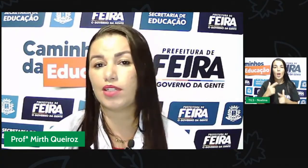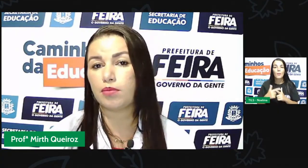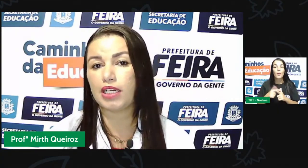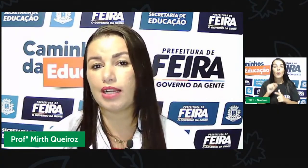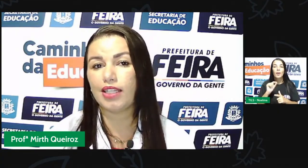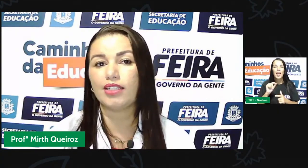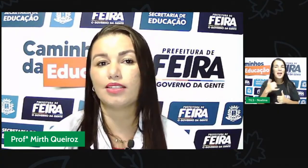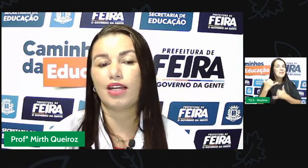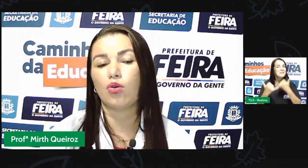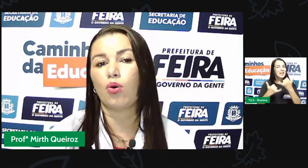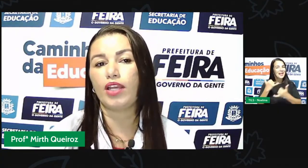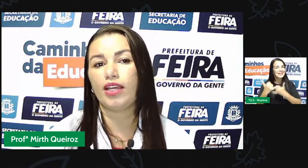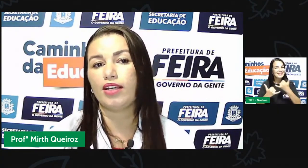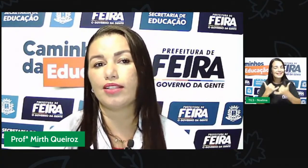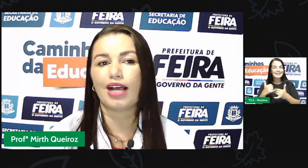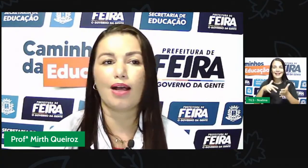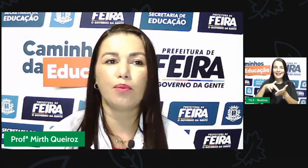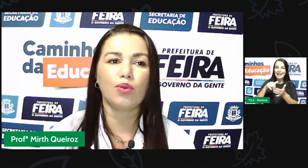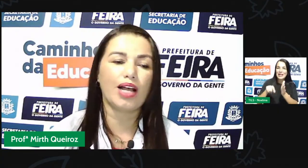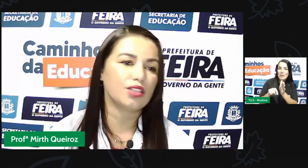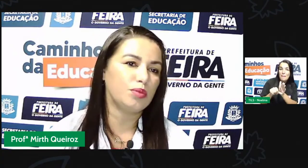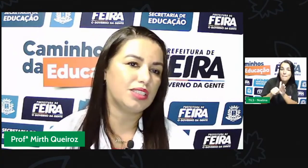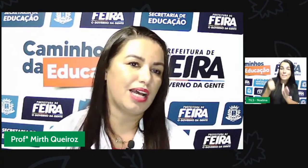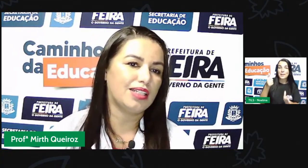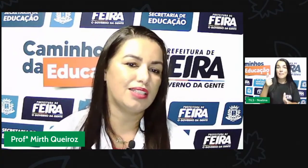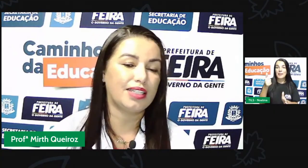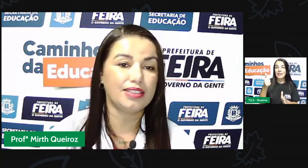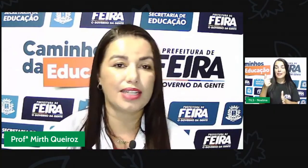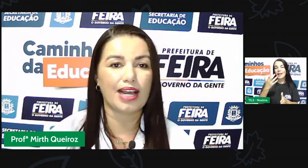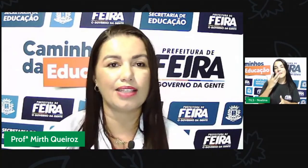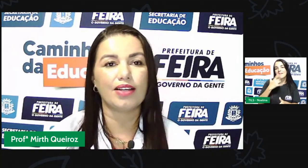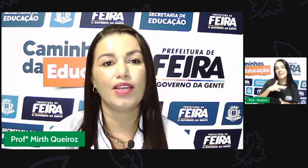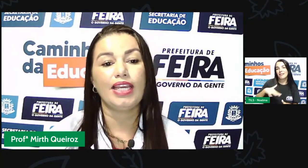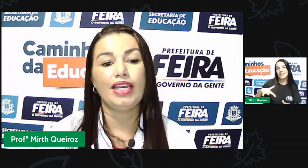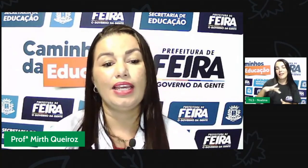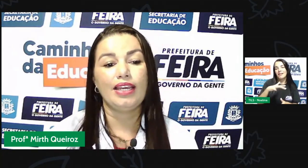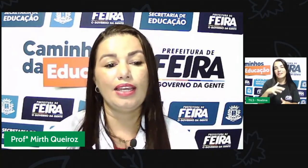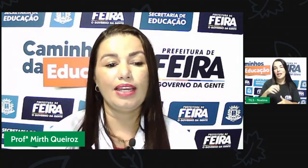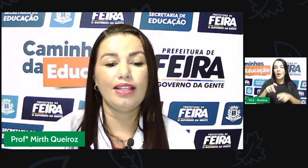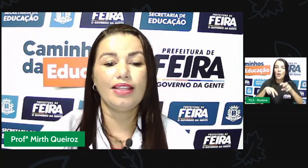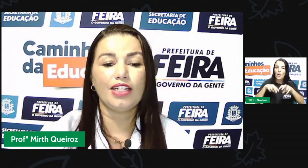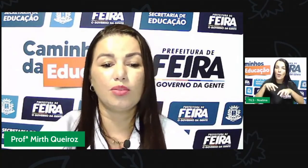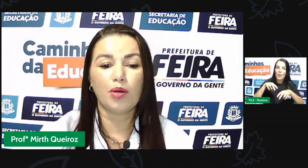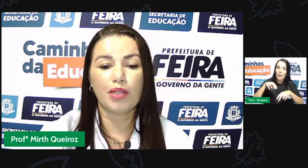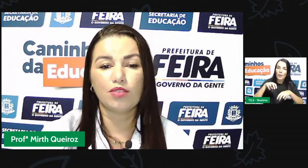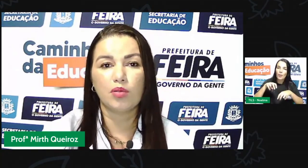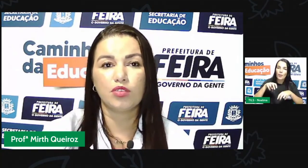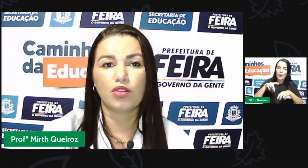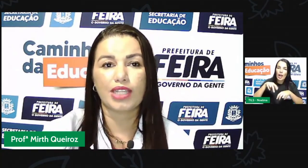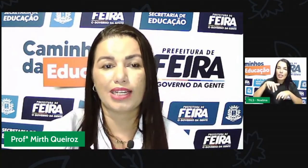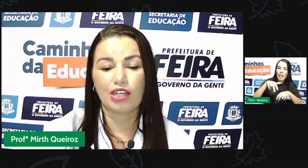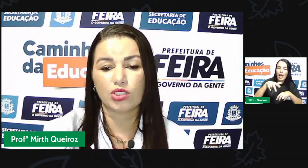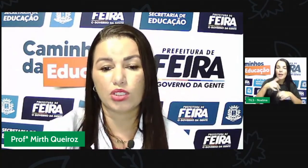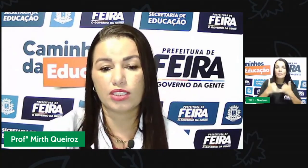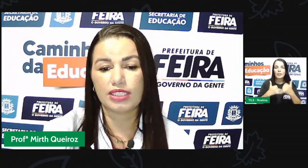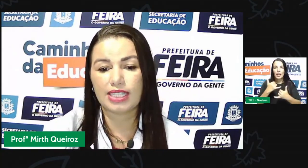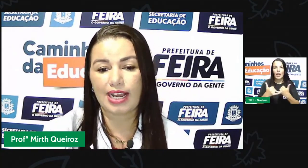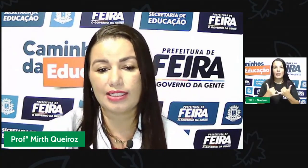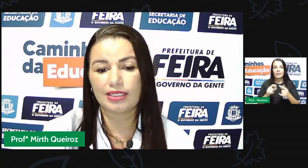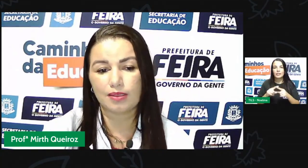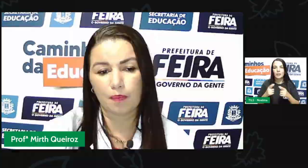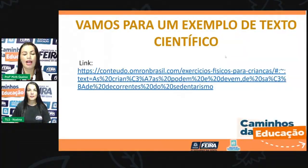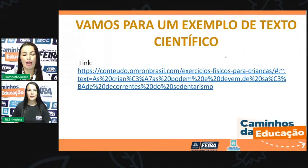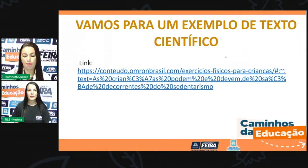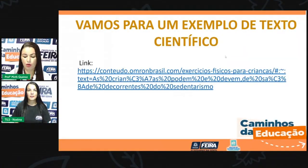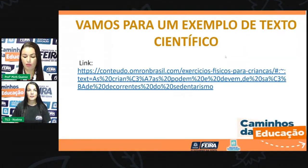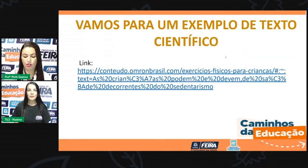praticam são as brincadeiras, né? Correr, andar, pular, subir escada, descer escada. E, neste momento, vamos voltar aqui aos nossos